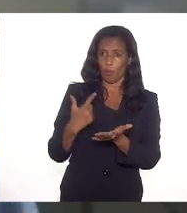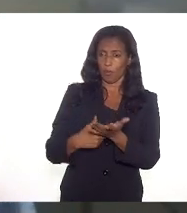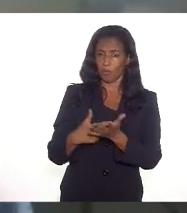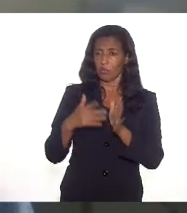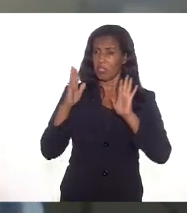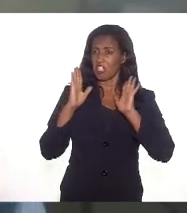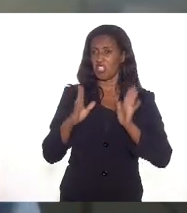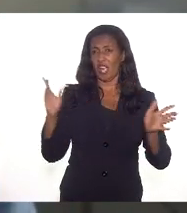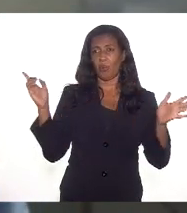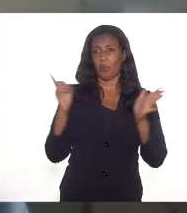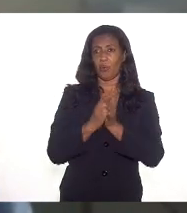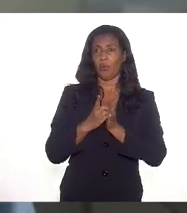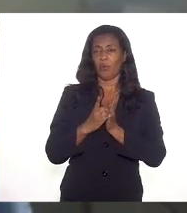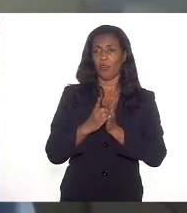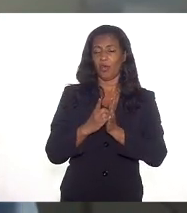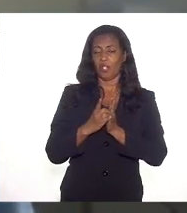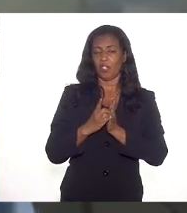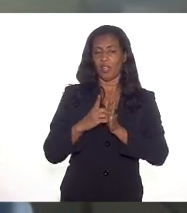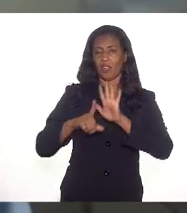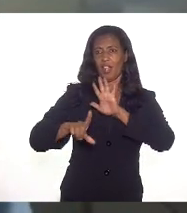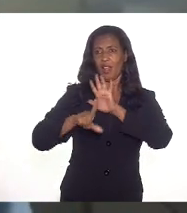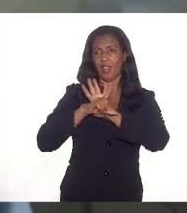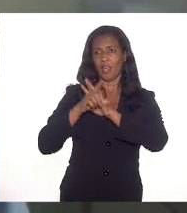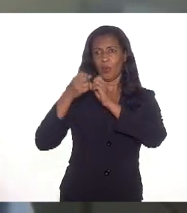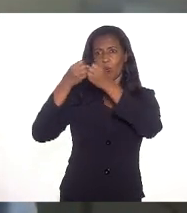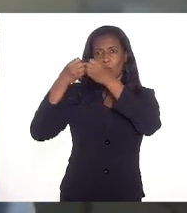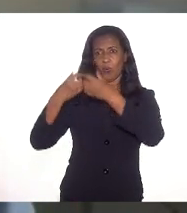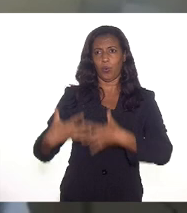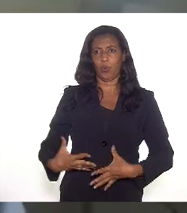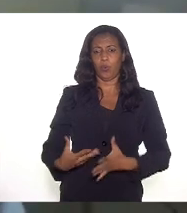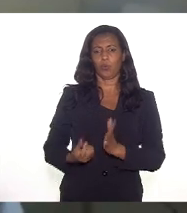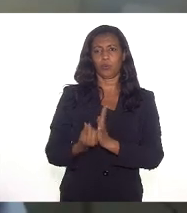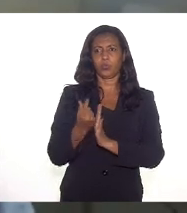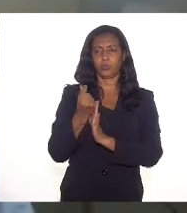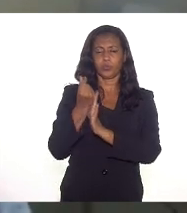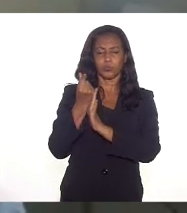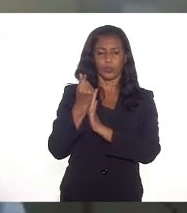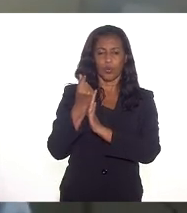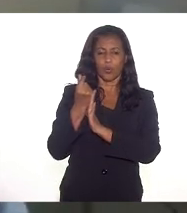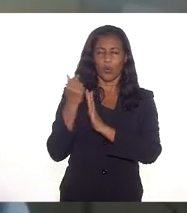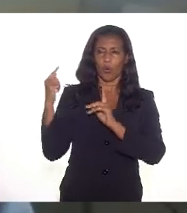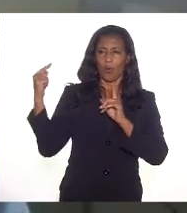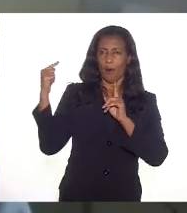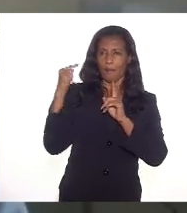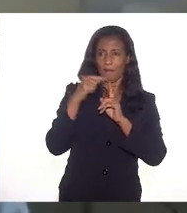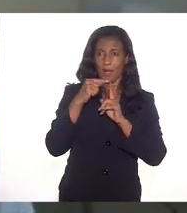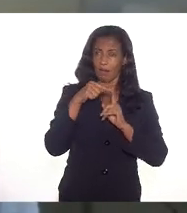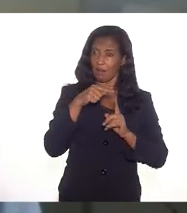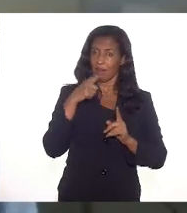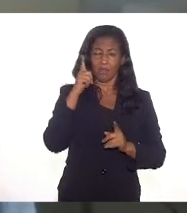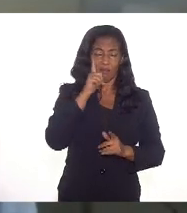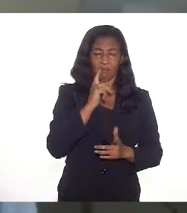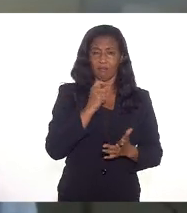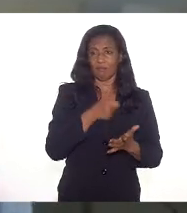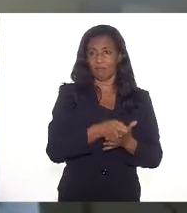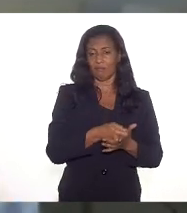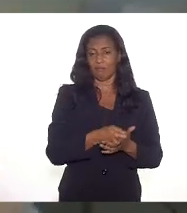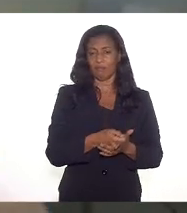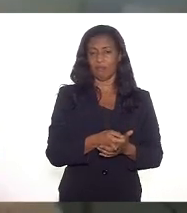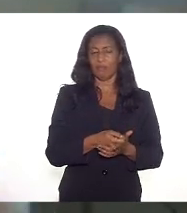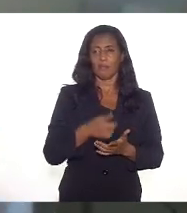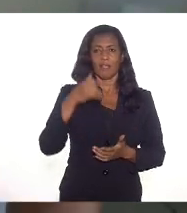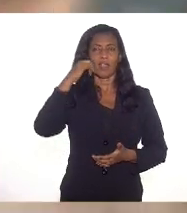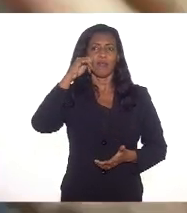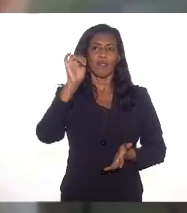decretou em fazê-lo e colocou na lei de diretriz orçamentária como uma meta que ele vai perseguir. Então, por via de